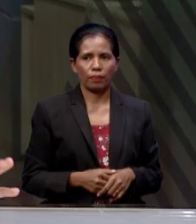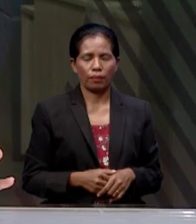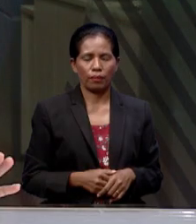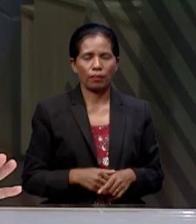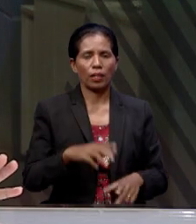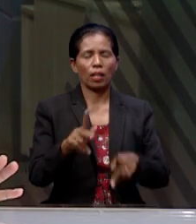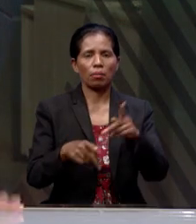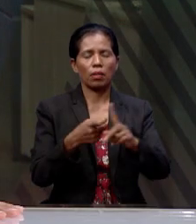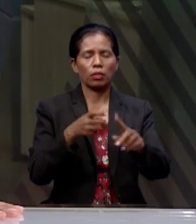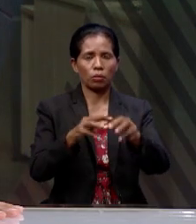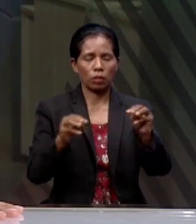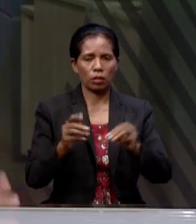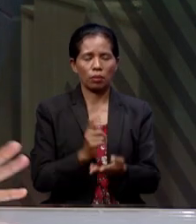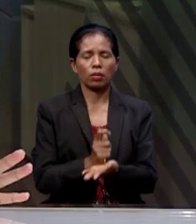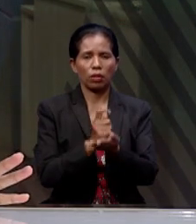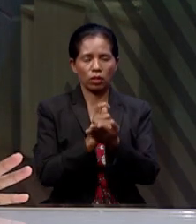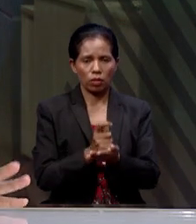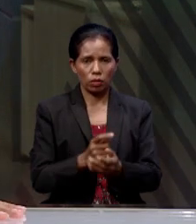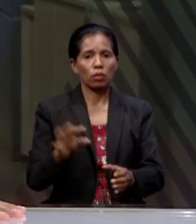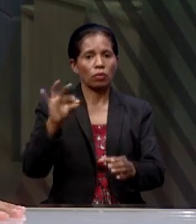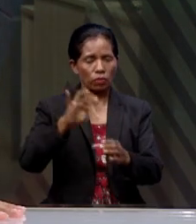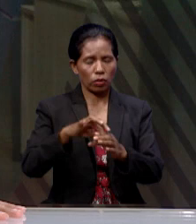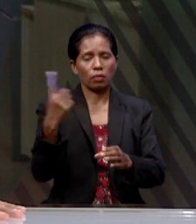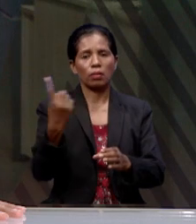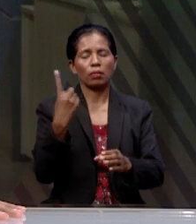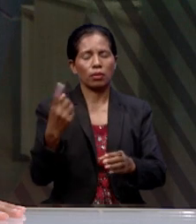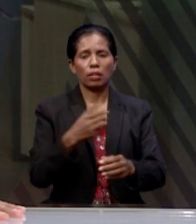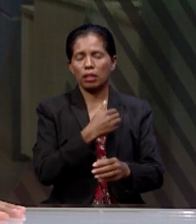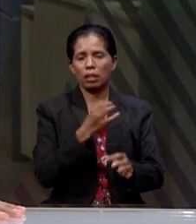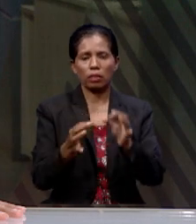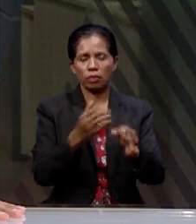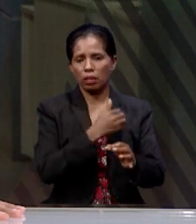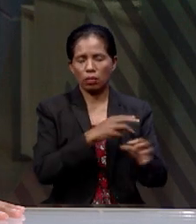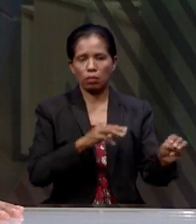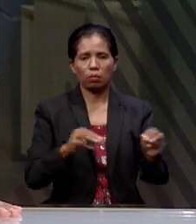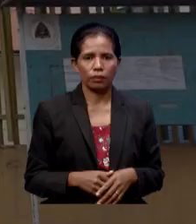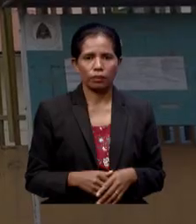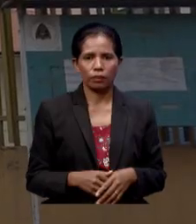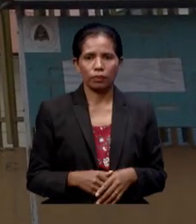População hoje município de Atauro tuir votação na Fatem, mas que se dá muda cartão eleitoral.